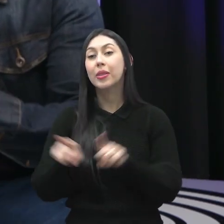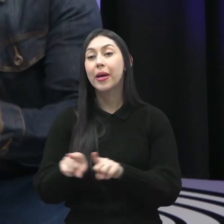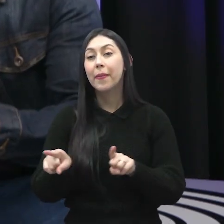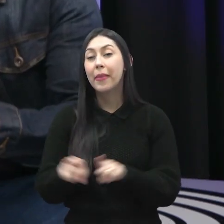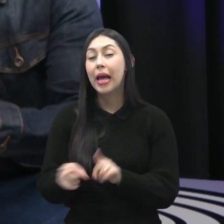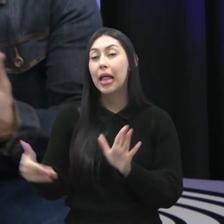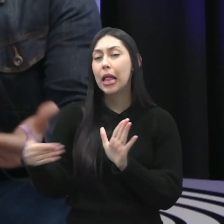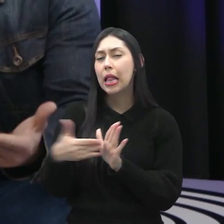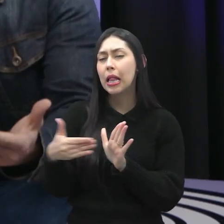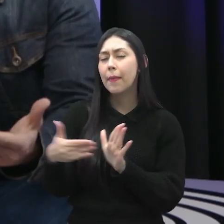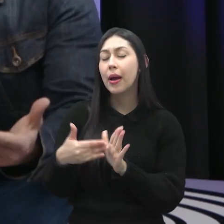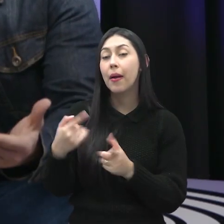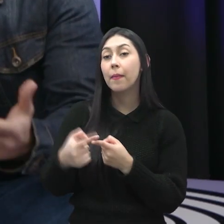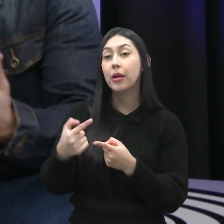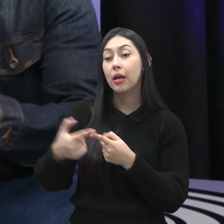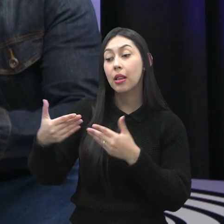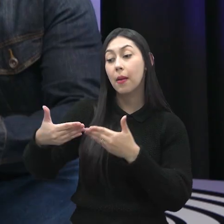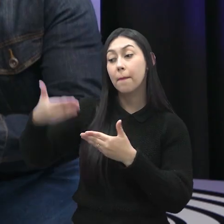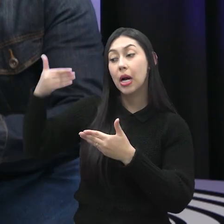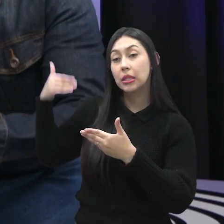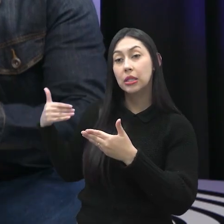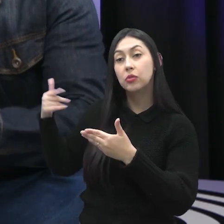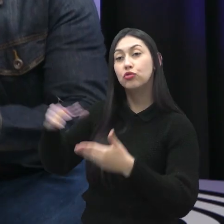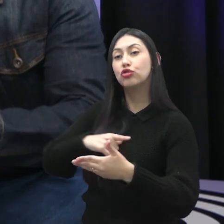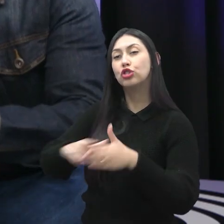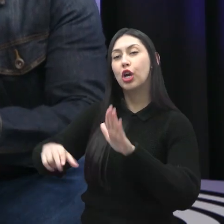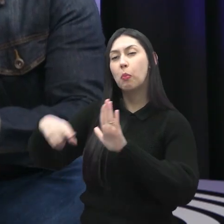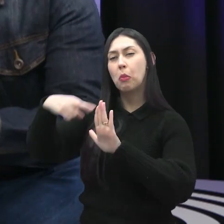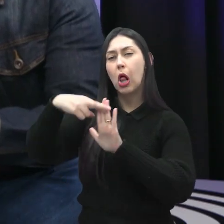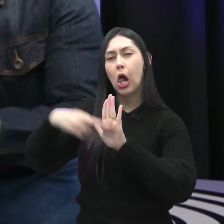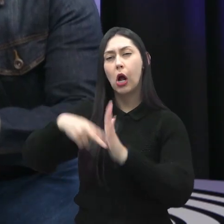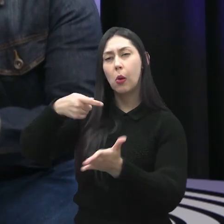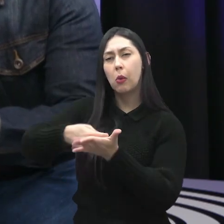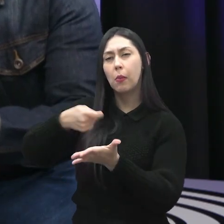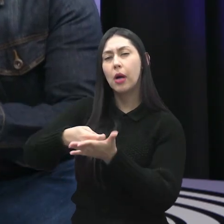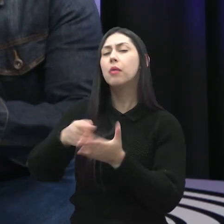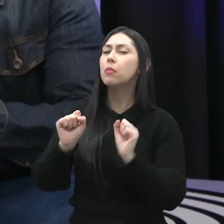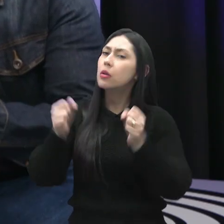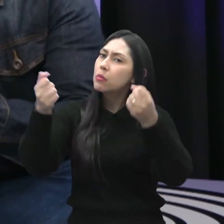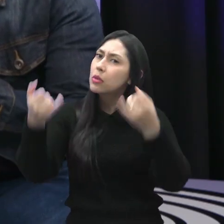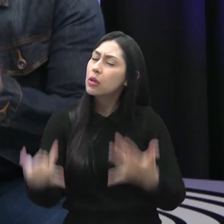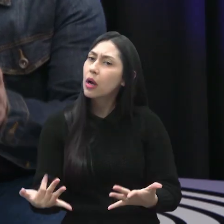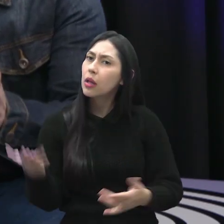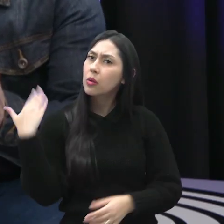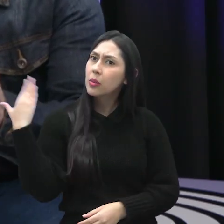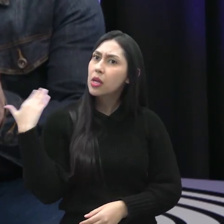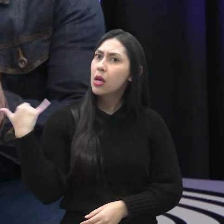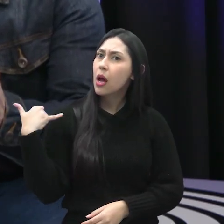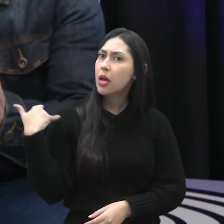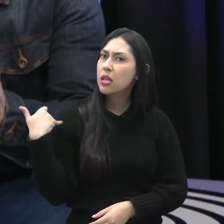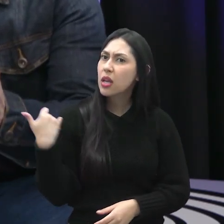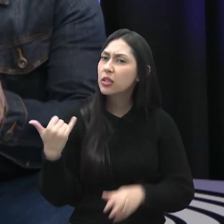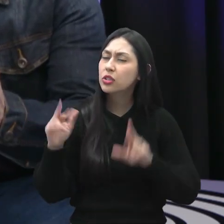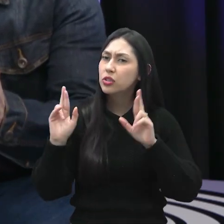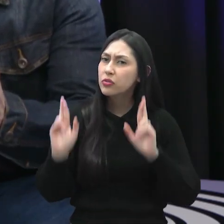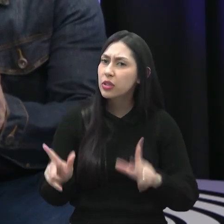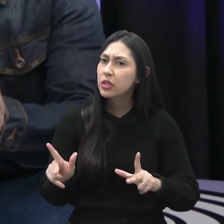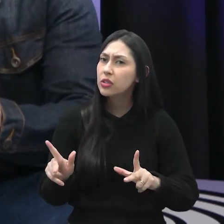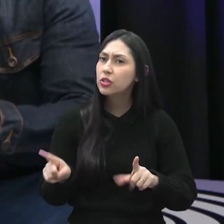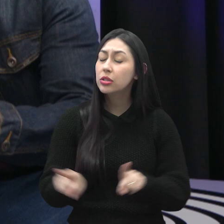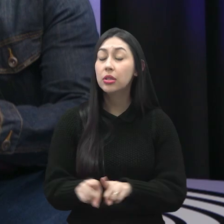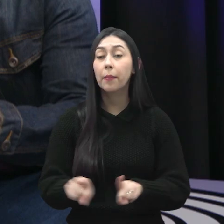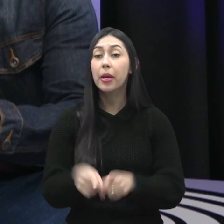algumas limitações que antes existiam e agora não mais. Isso. Queria que você comentasse a respeito disso. Tinha uma questão de idade, tinha uma questão